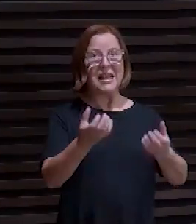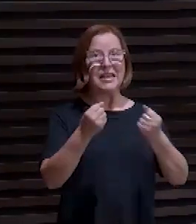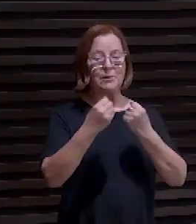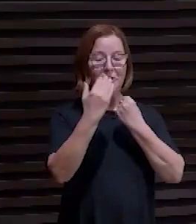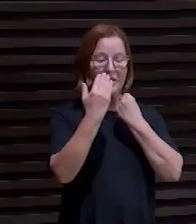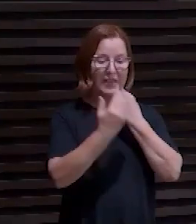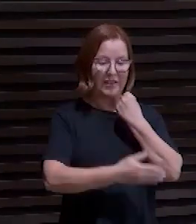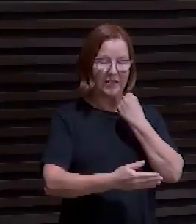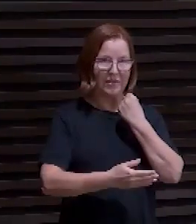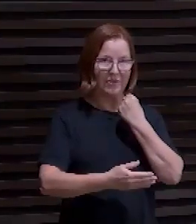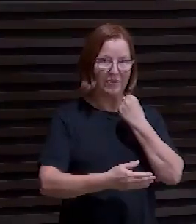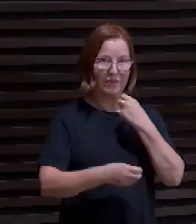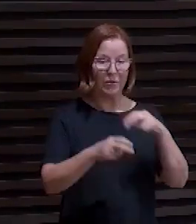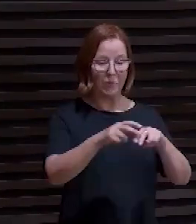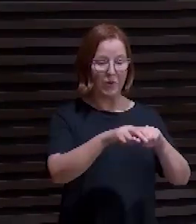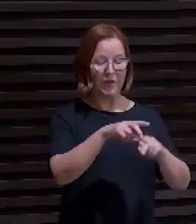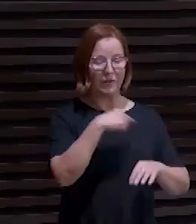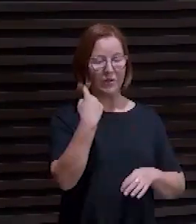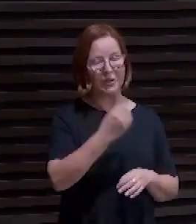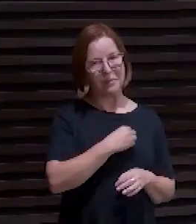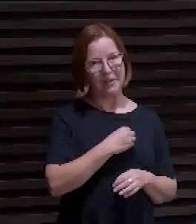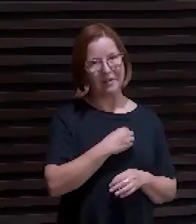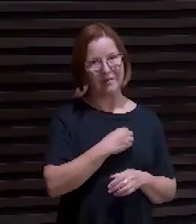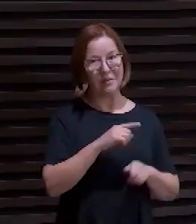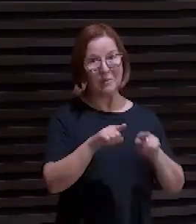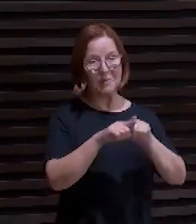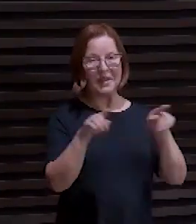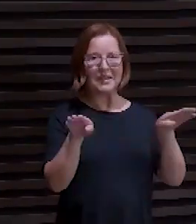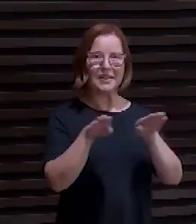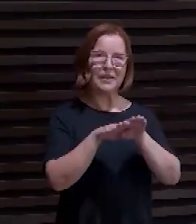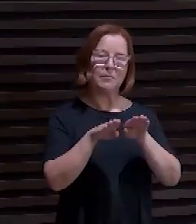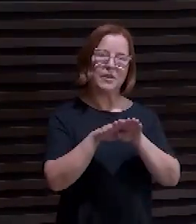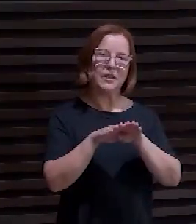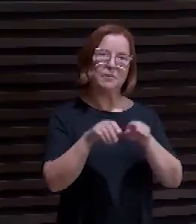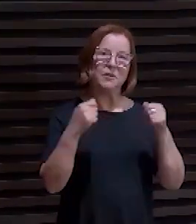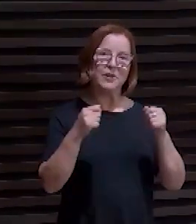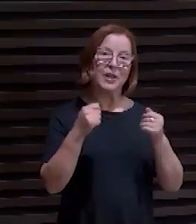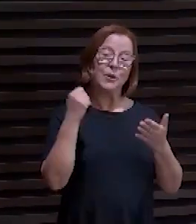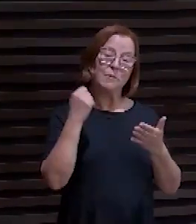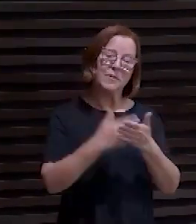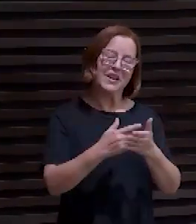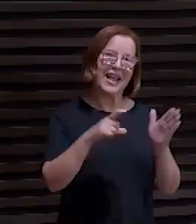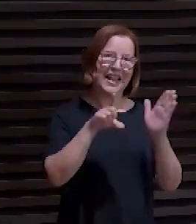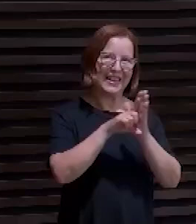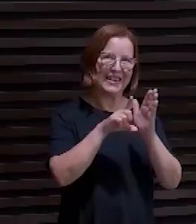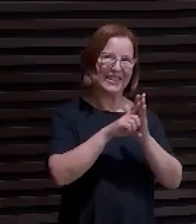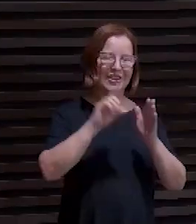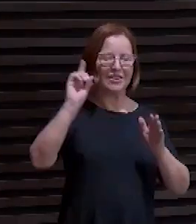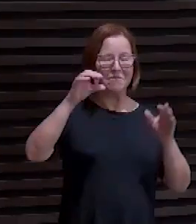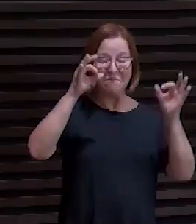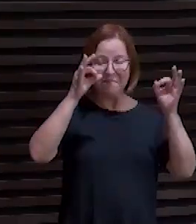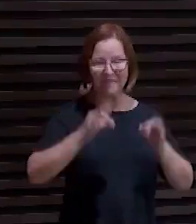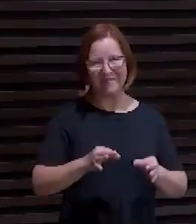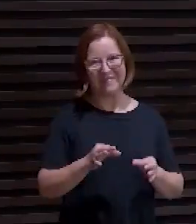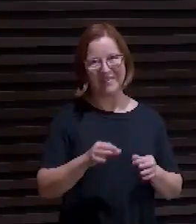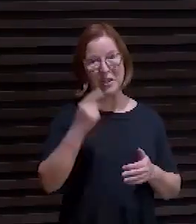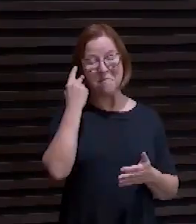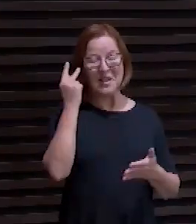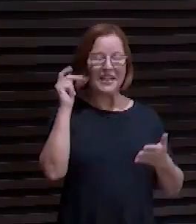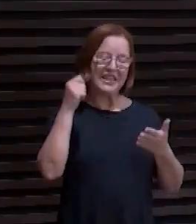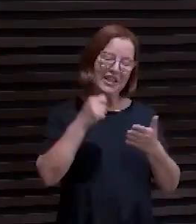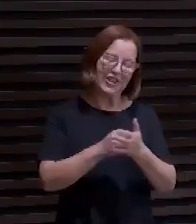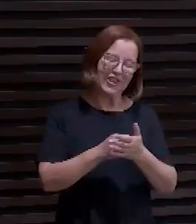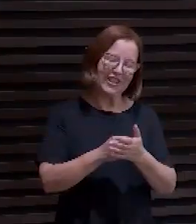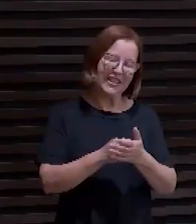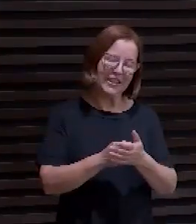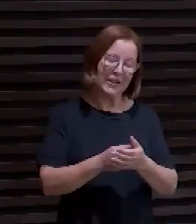nossos pecados. Ele também teria que cumprir a lei de Deus perfeitamente para garantir o